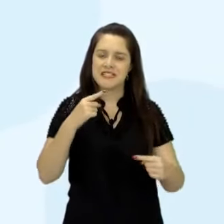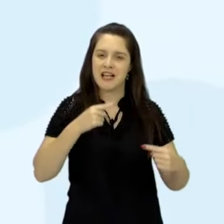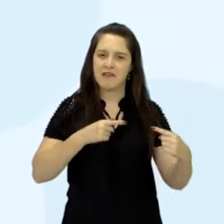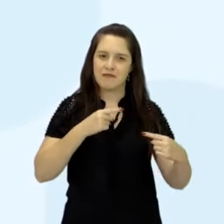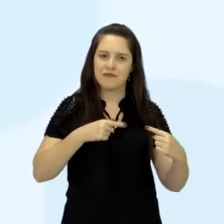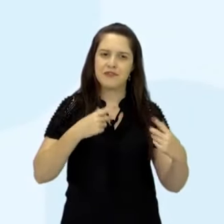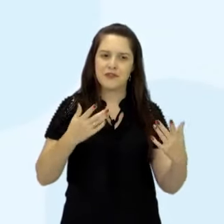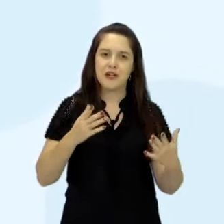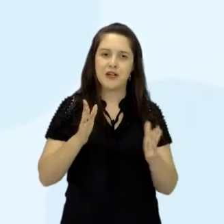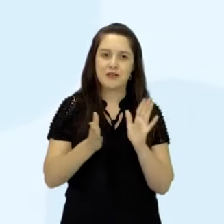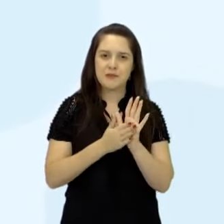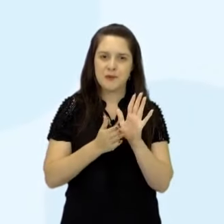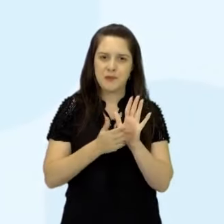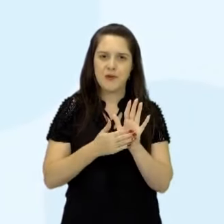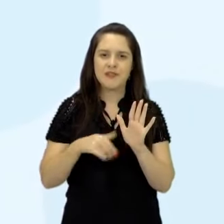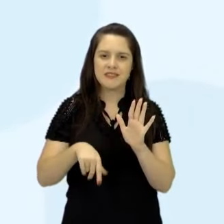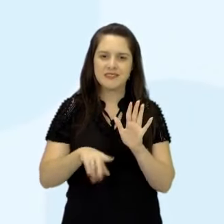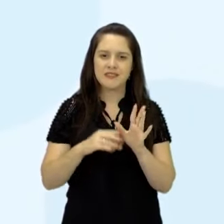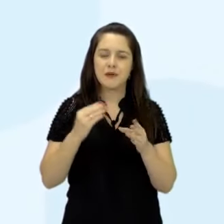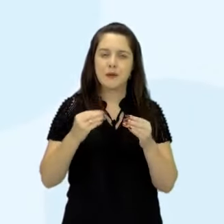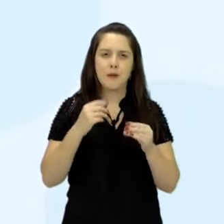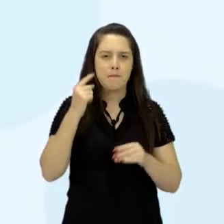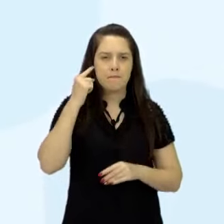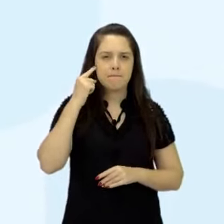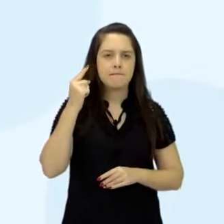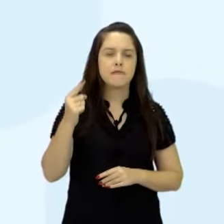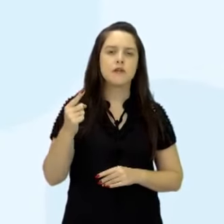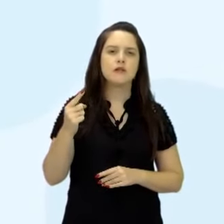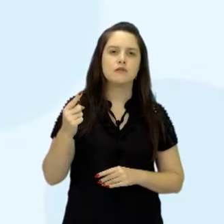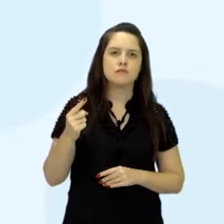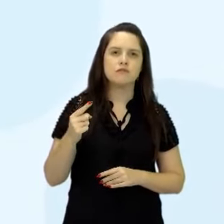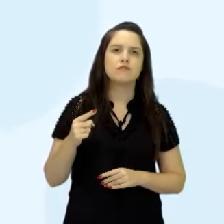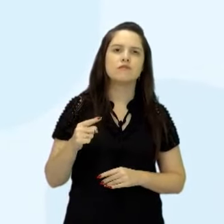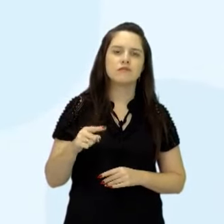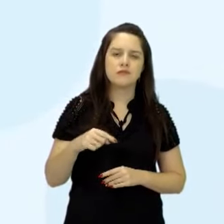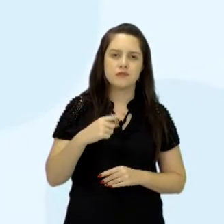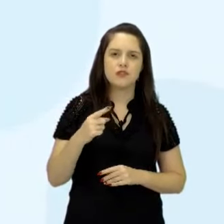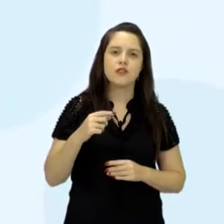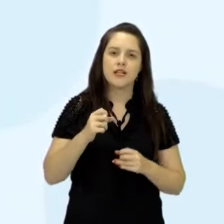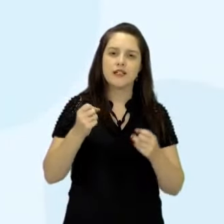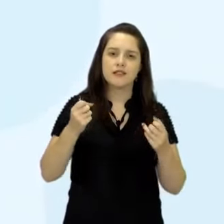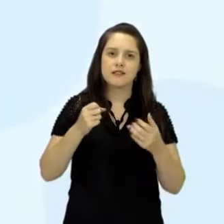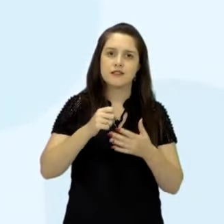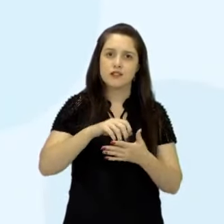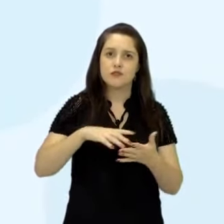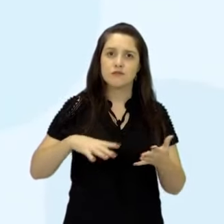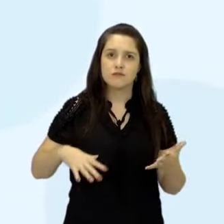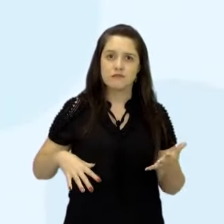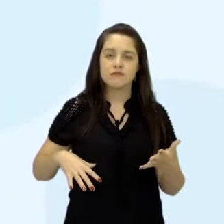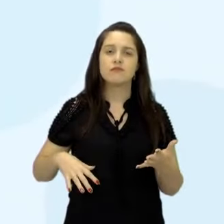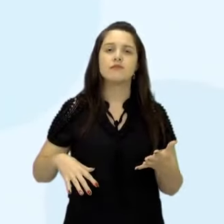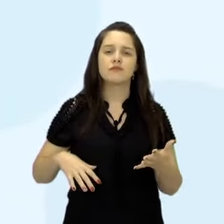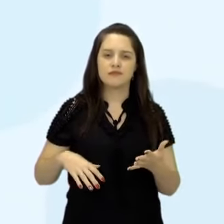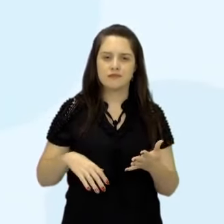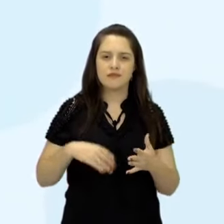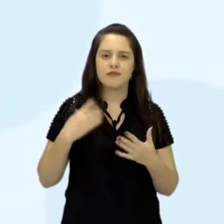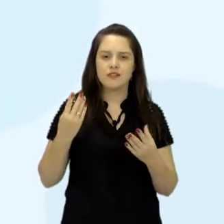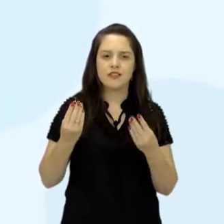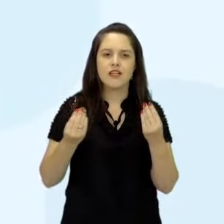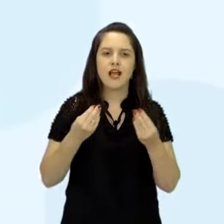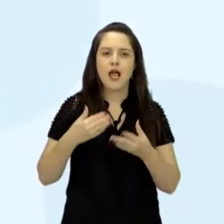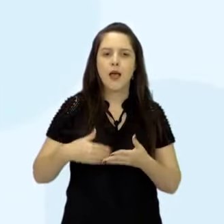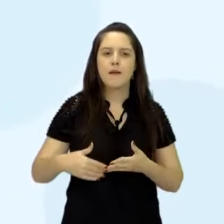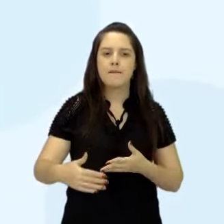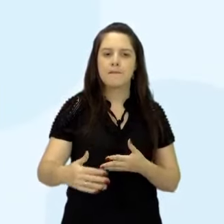todas as propostas que ele traz. Pensando nisso, não esqueçam de desenvolver as suas atividades e marcar o professor Anderson, a página